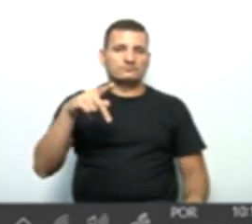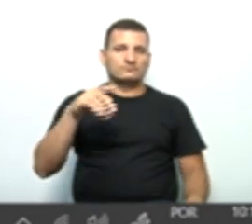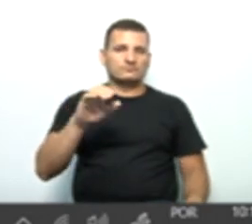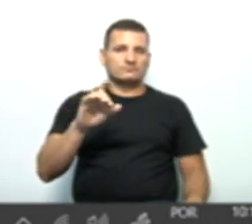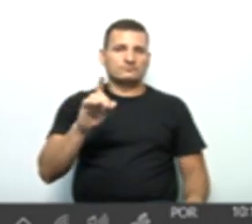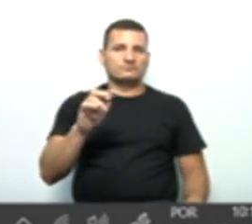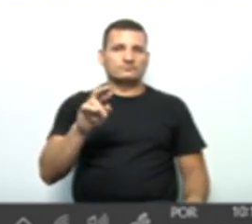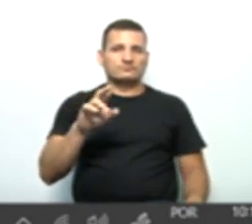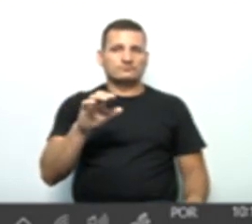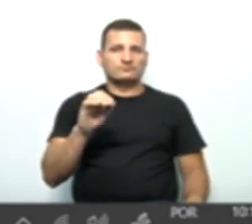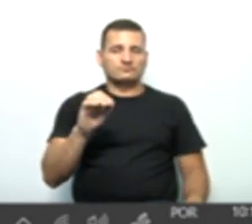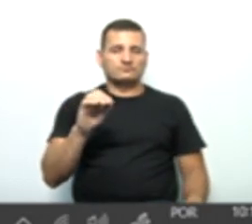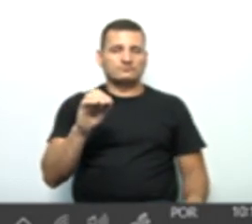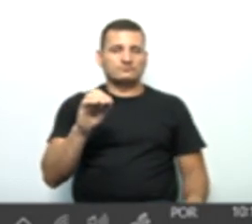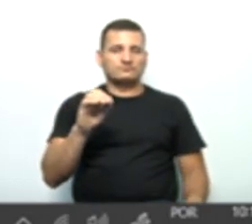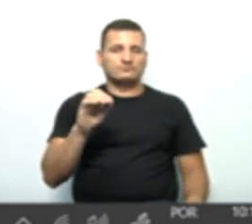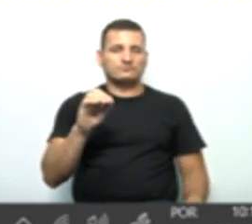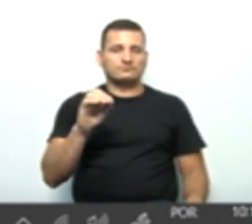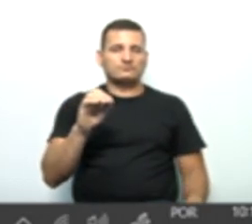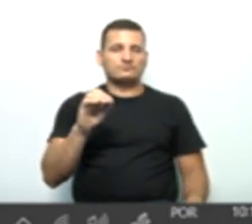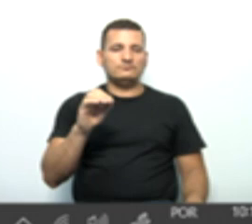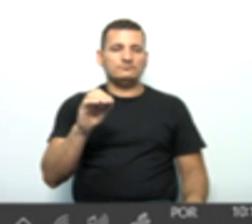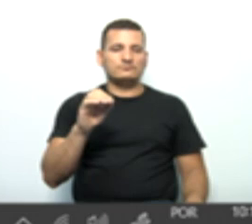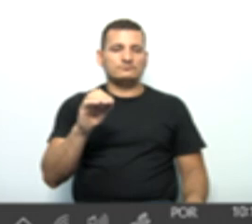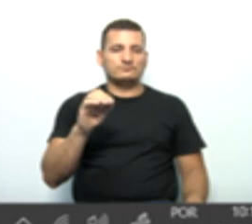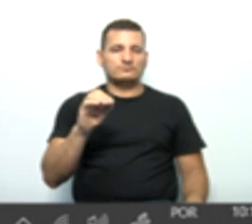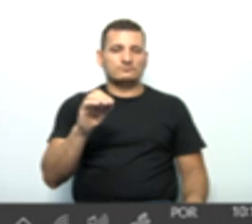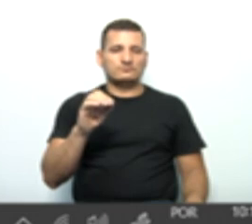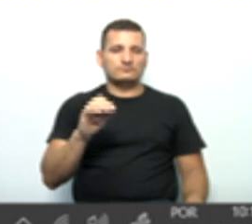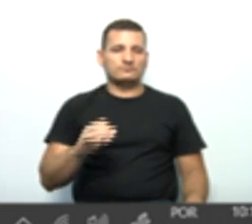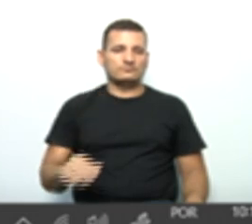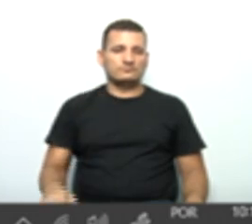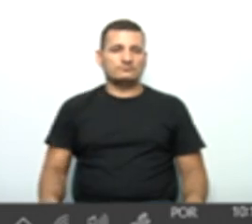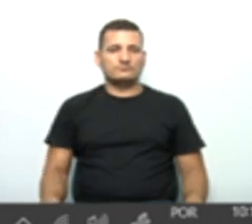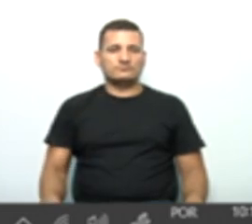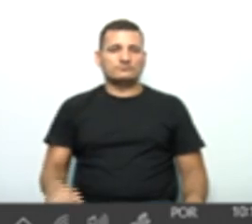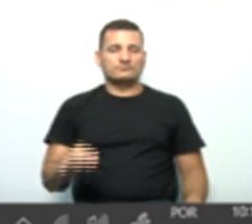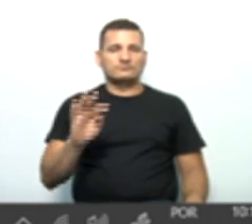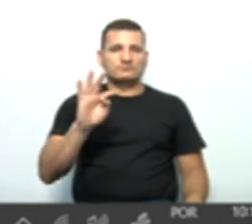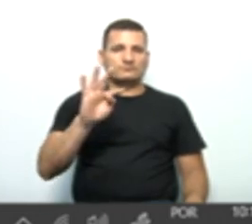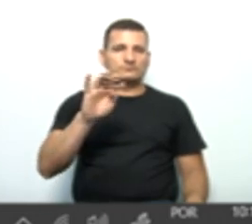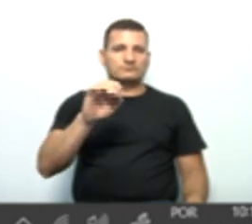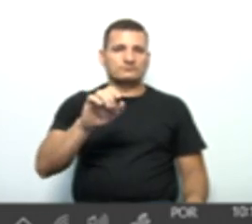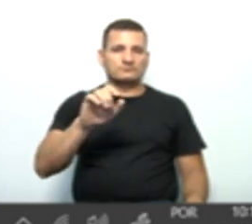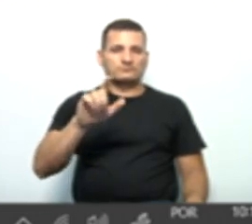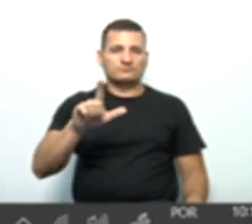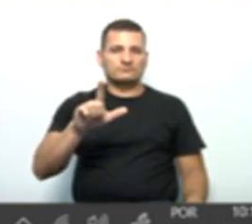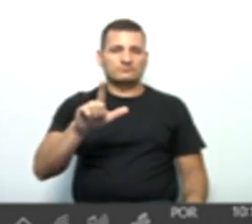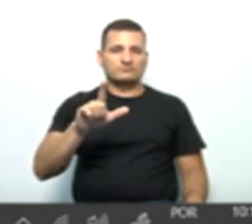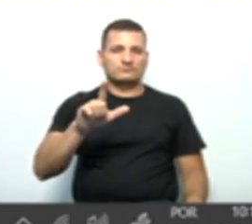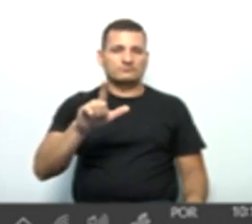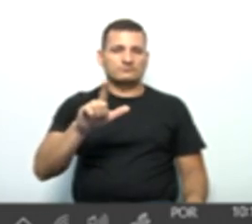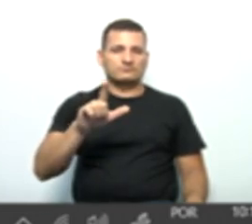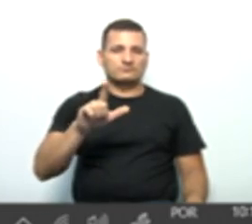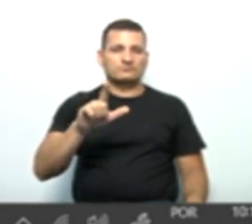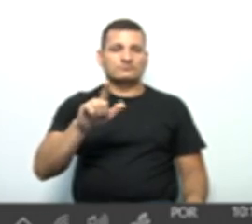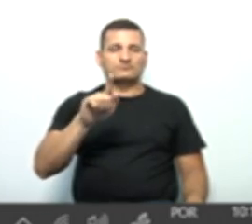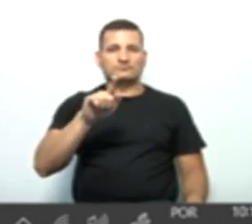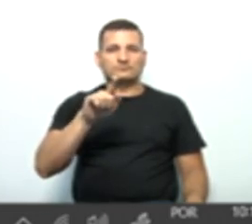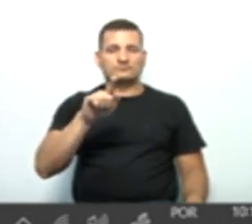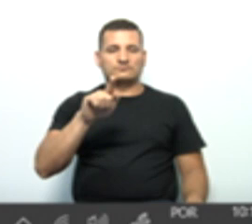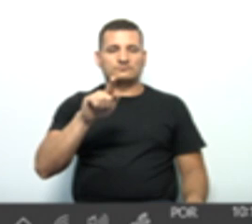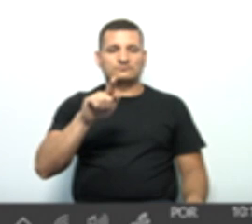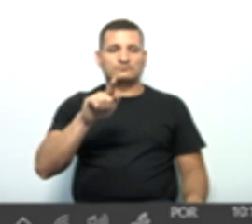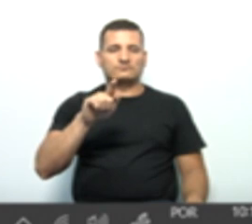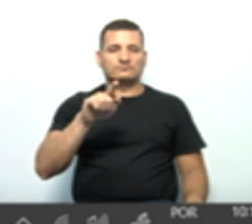Pedro. Só o Pedro. Então vocês viram que o tel, aqui eu não coloquei aqui o valor das variáveis, o get, ele